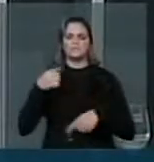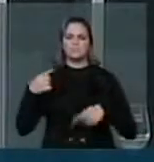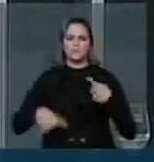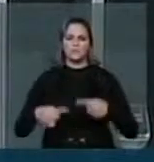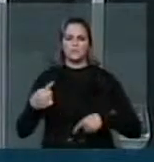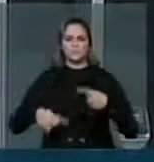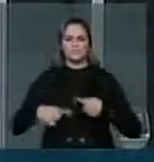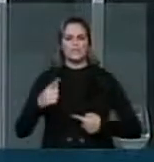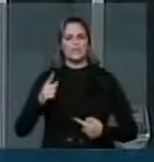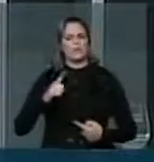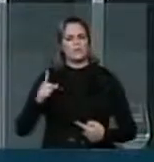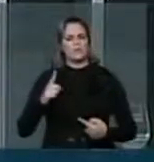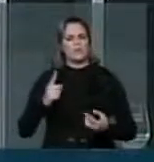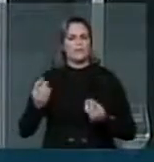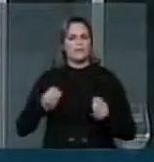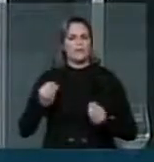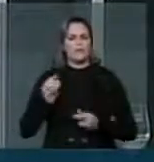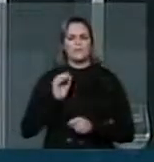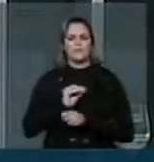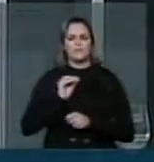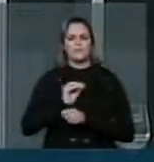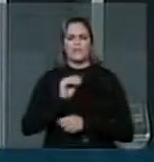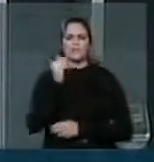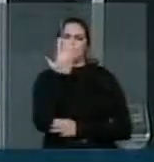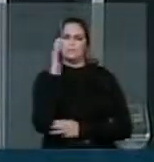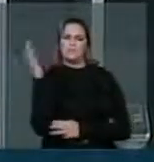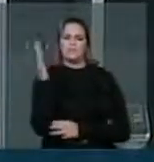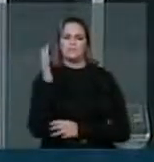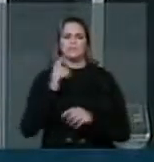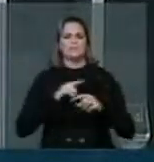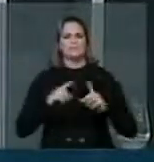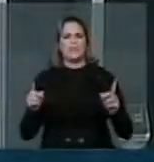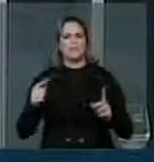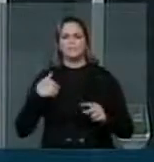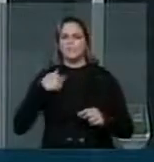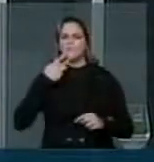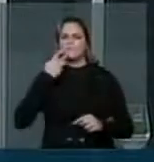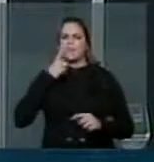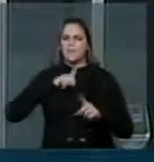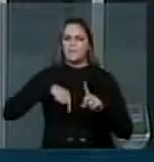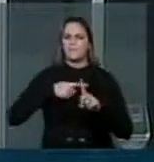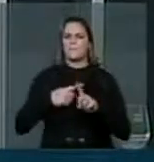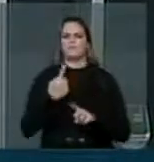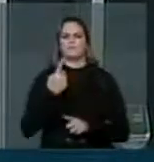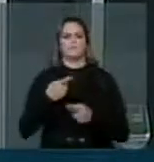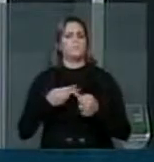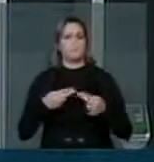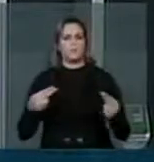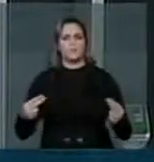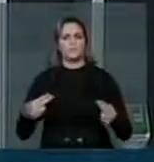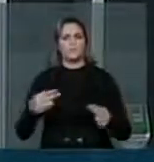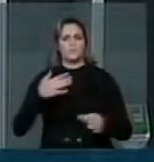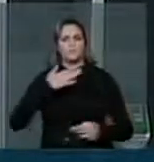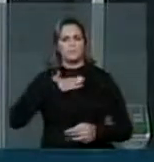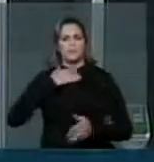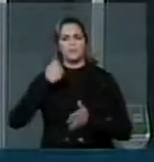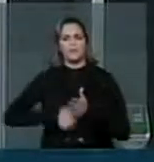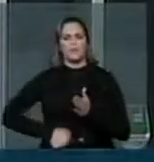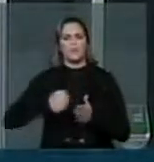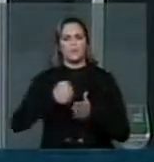discussão de proteção ambiental, acrescento apenas, na minha luta,